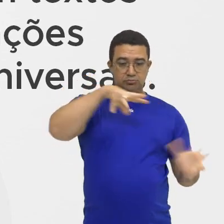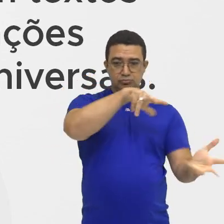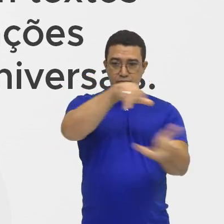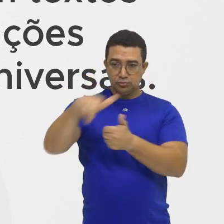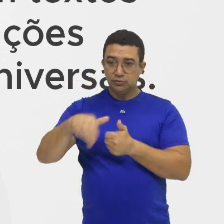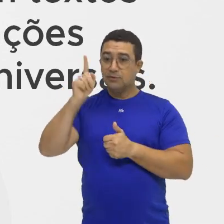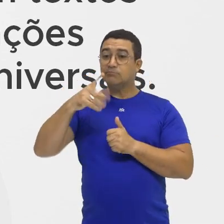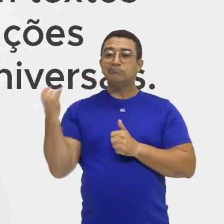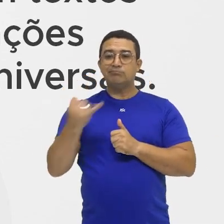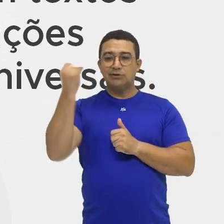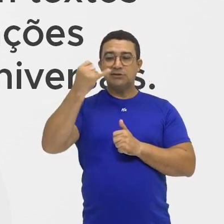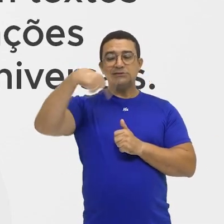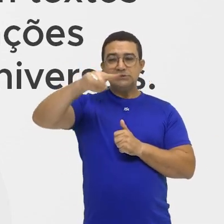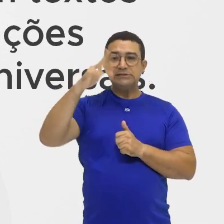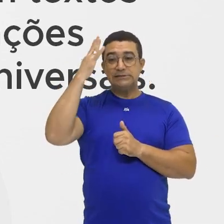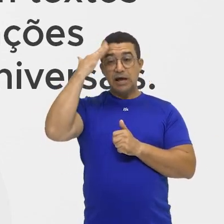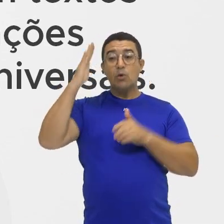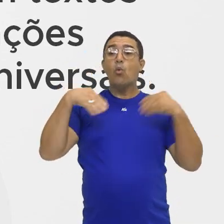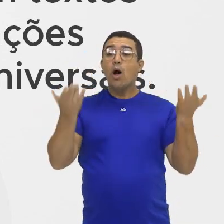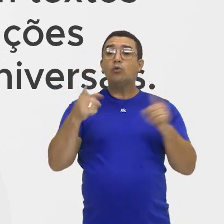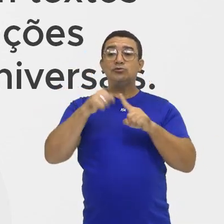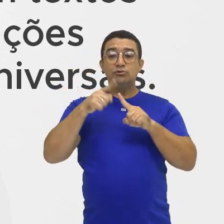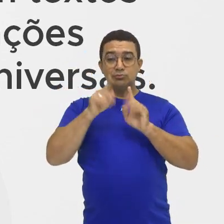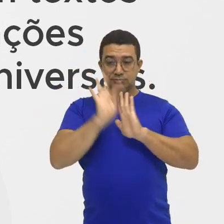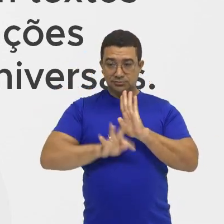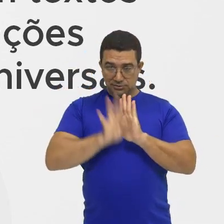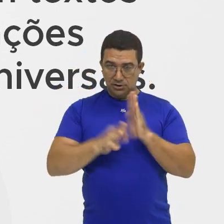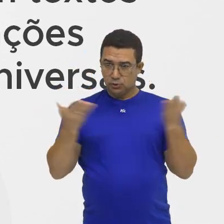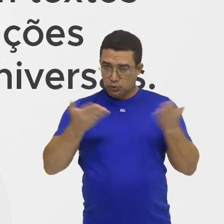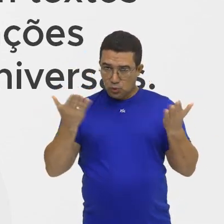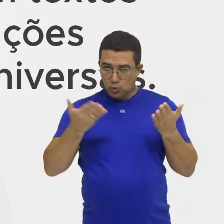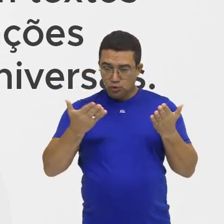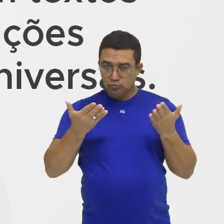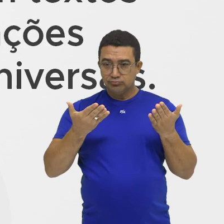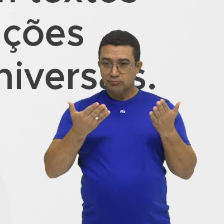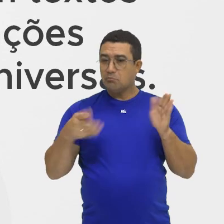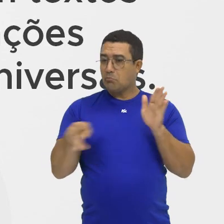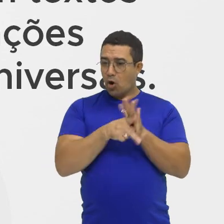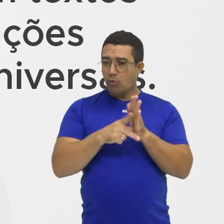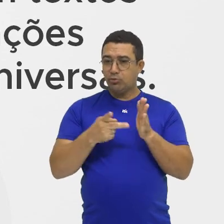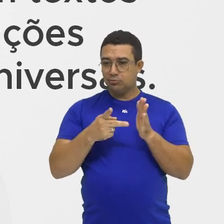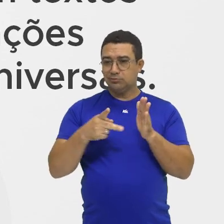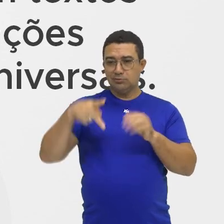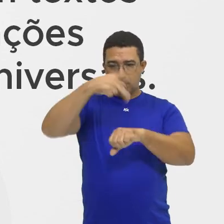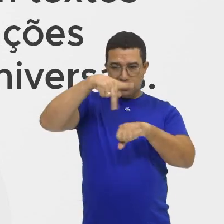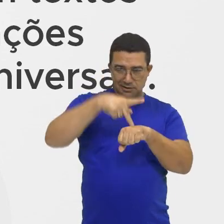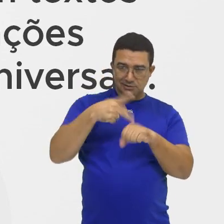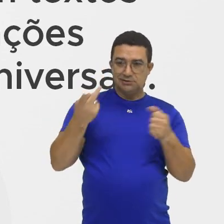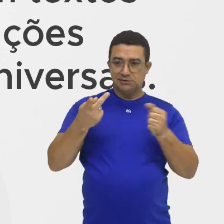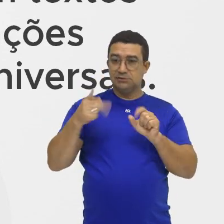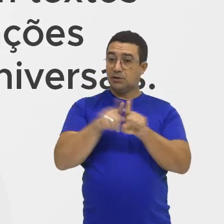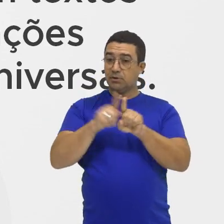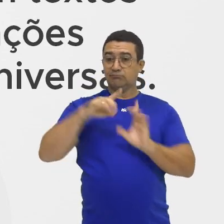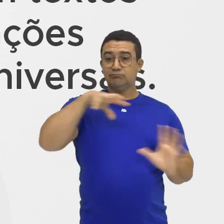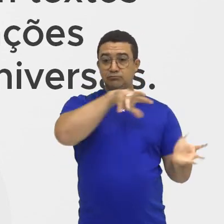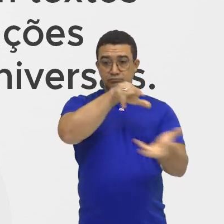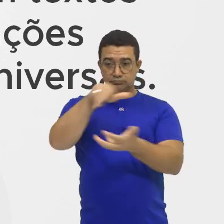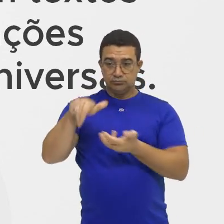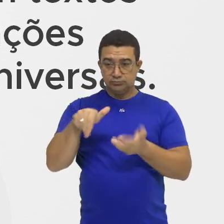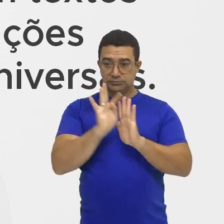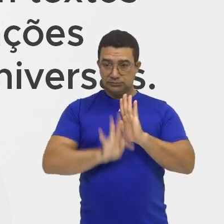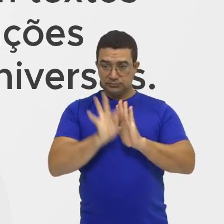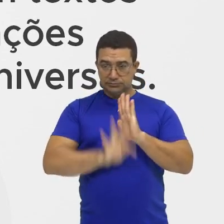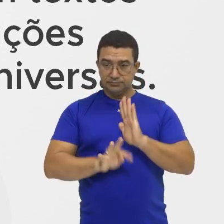É importante que você veja que textos nós vamos tratar hoje de cunho nacional e de cunho universal.